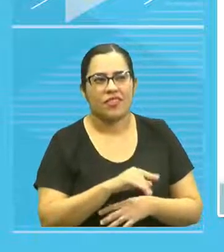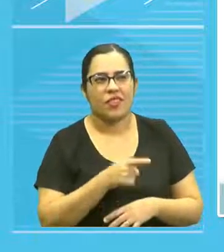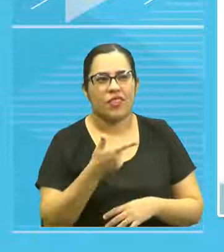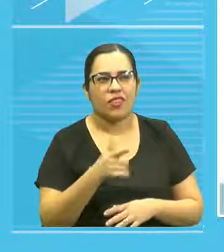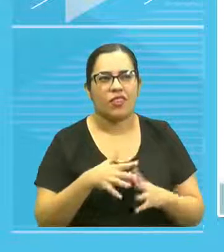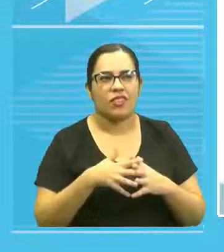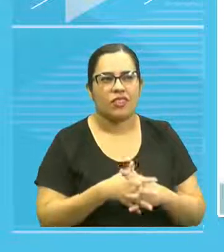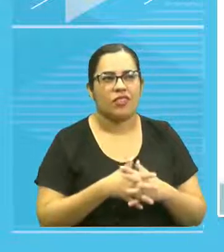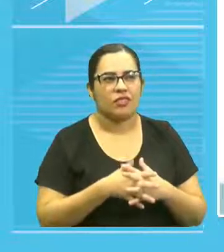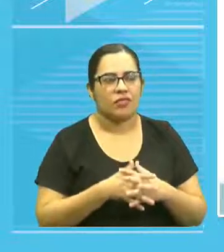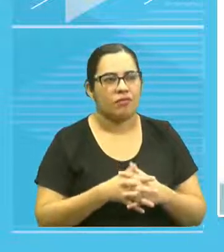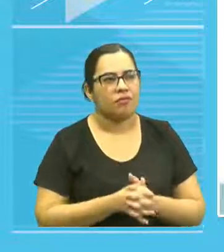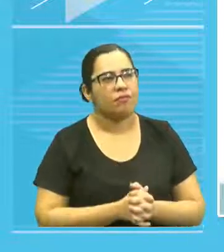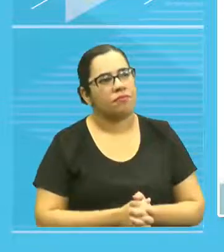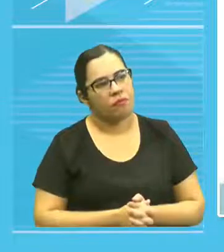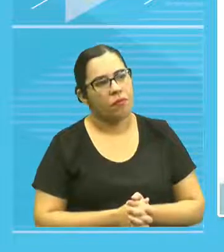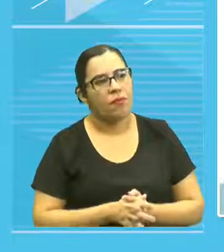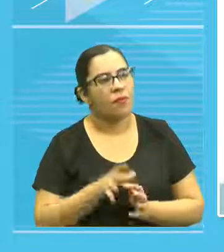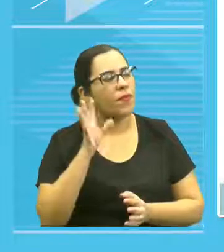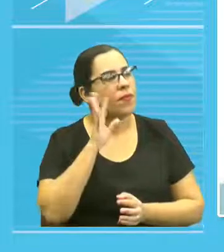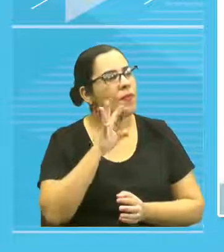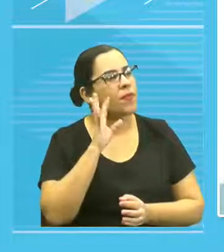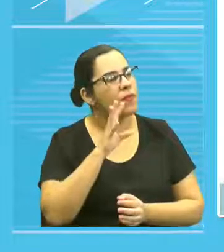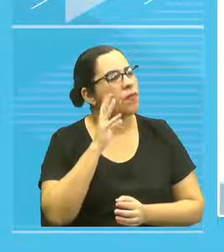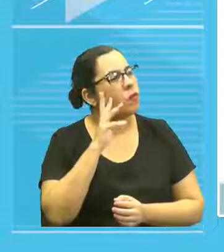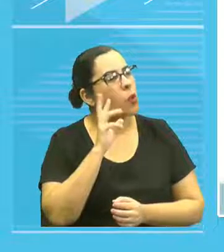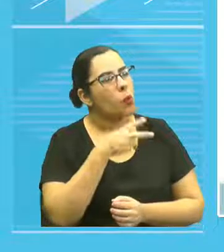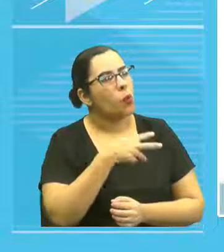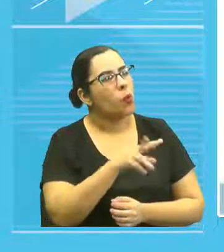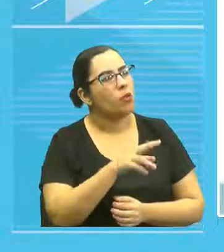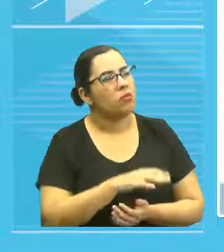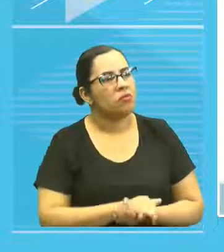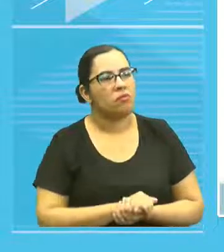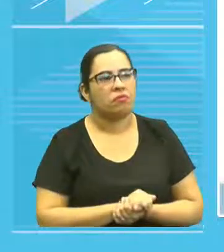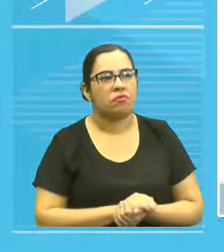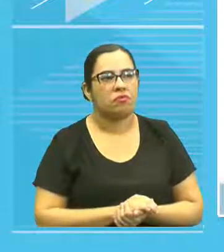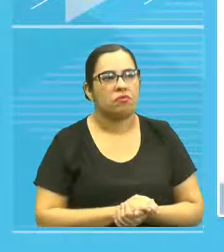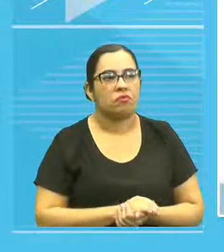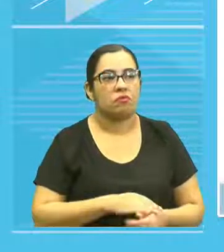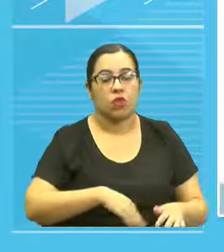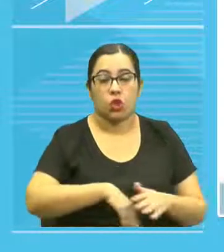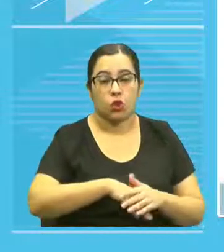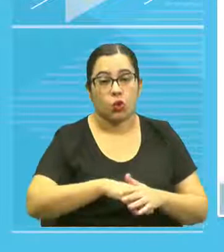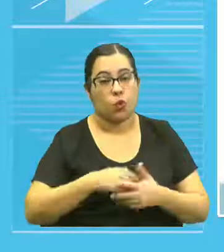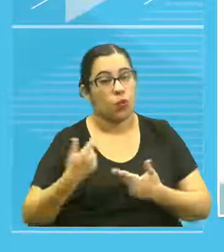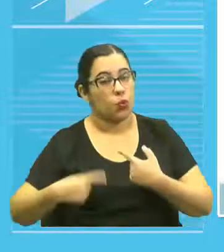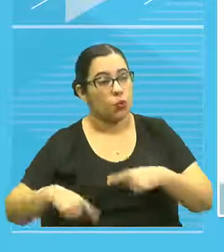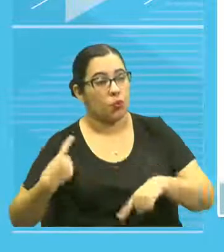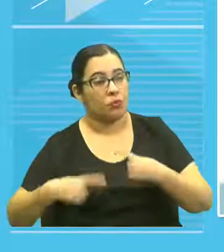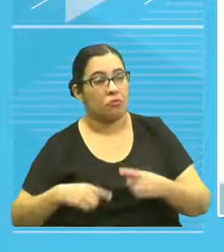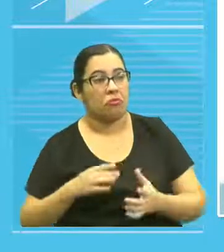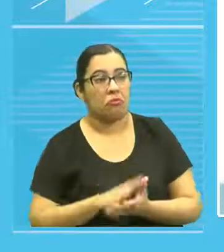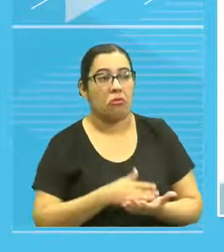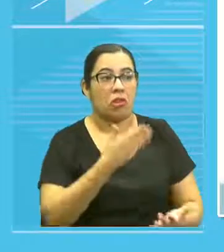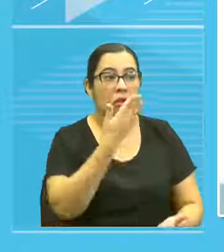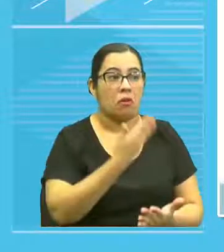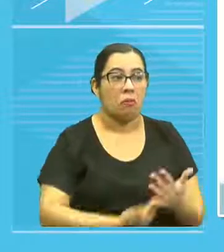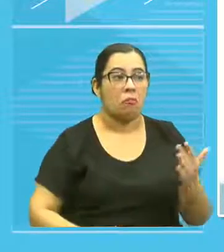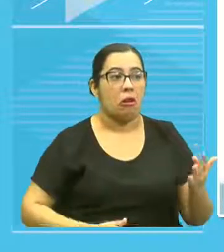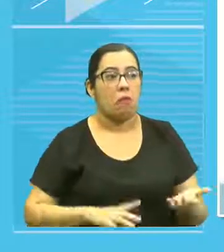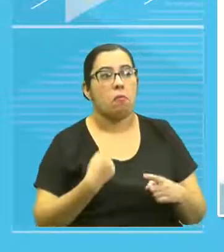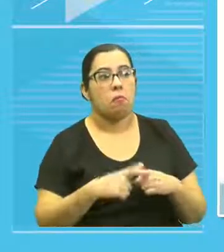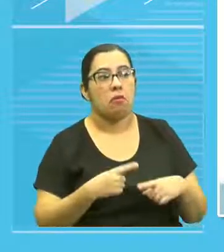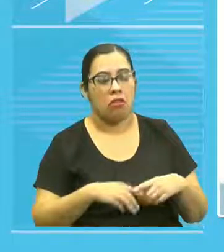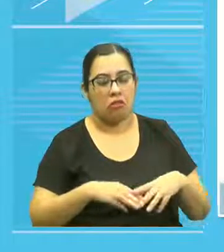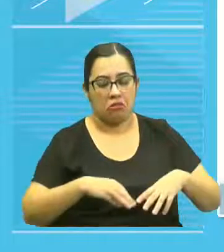confunde Olha isso aqui é legal ó o jogador e o político o jogador de assim perdi o pênalti